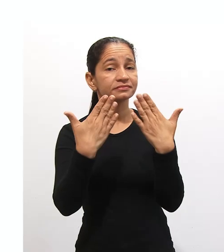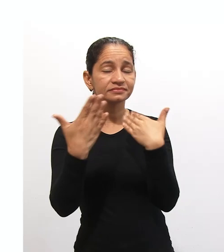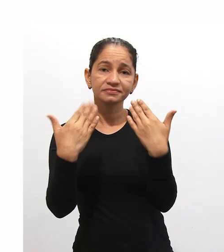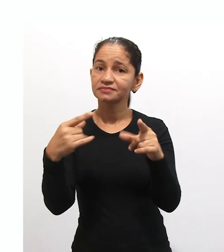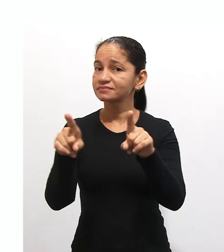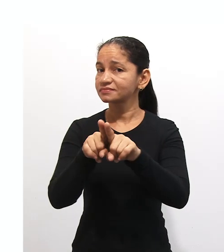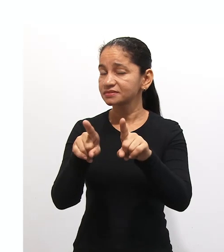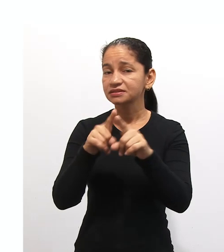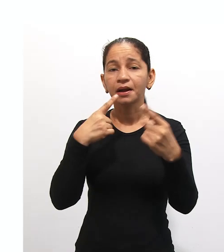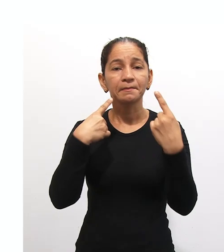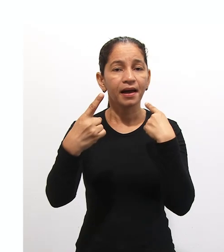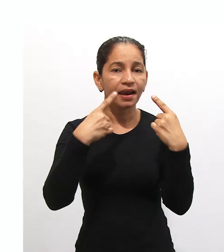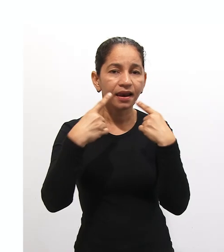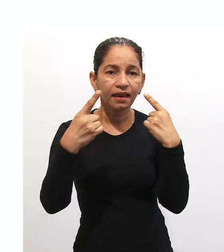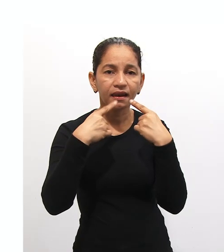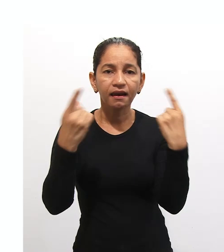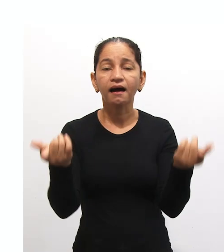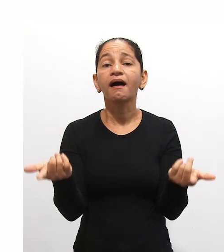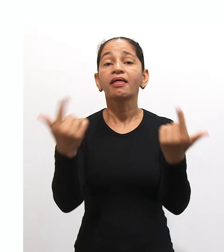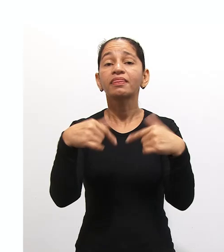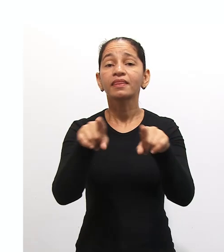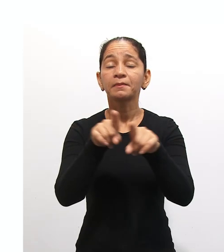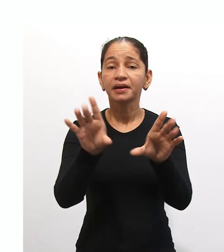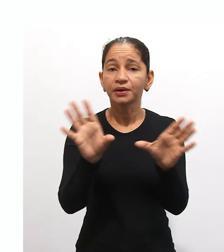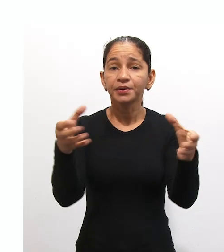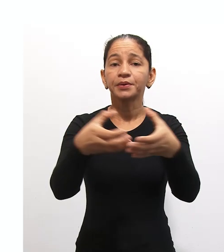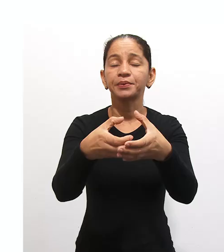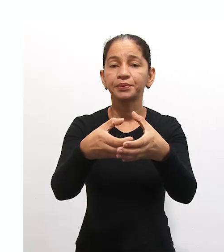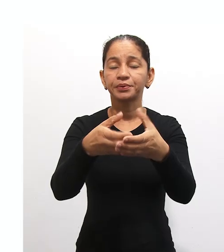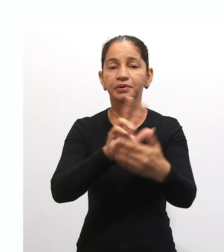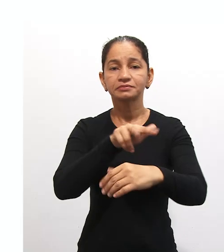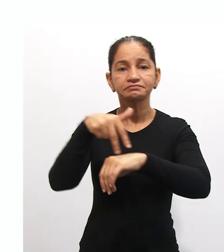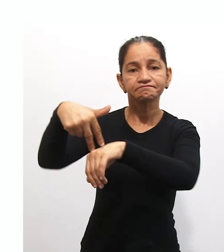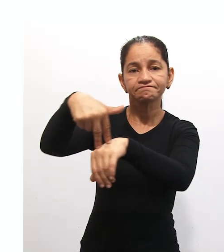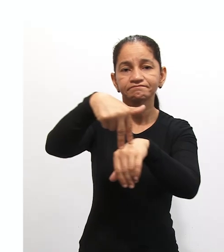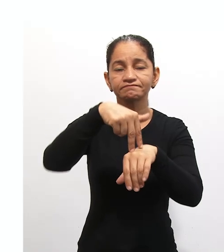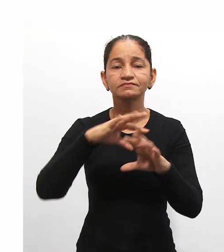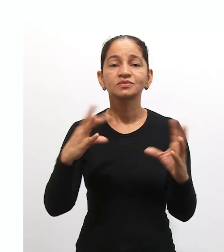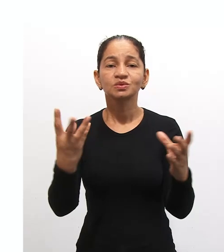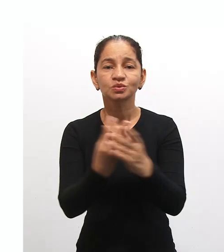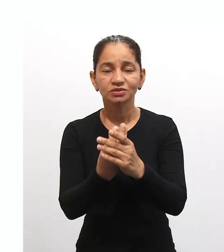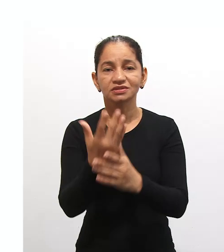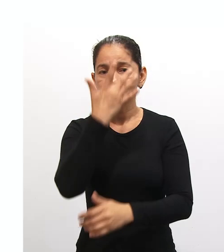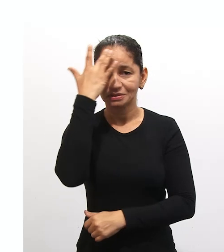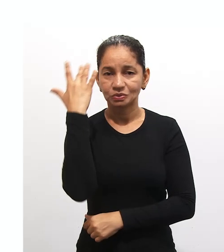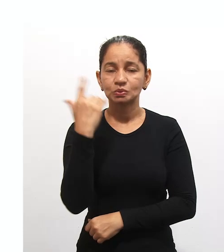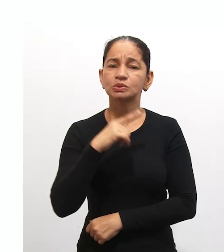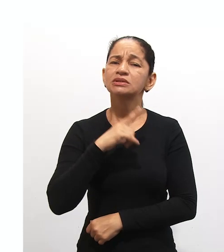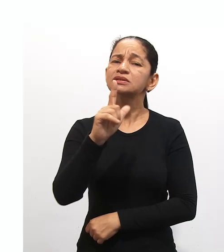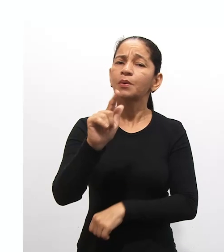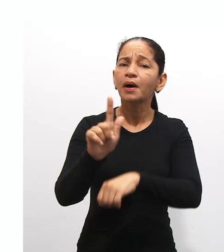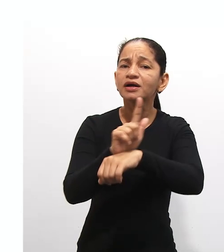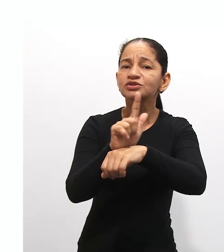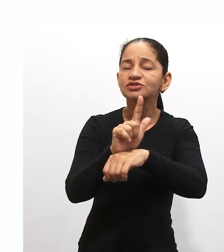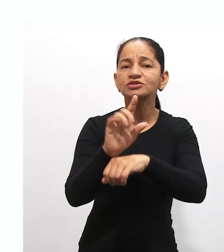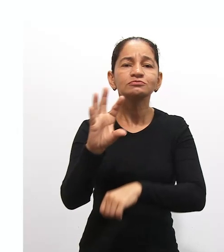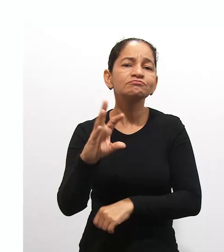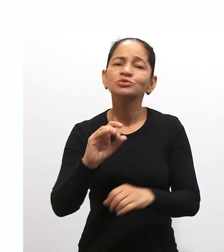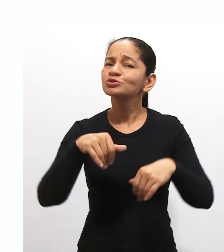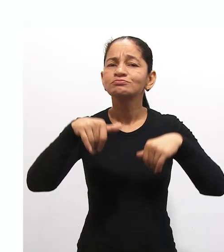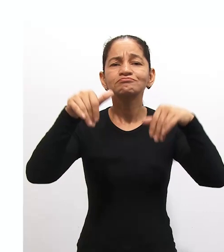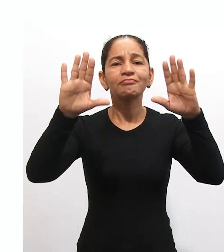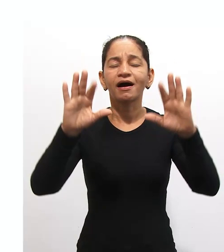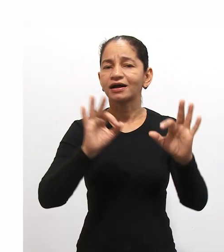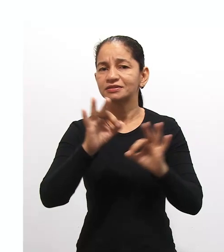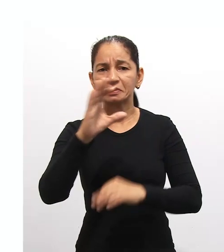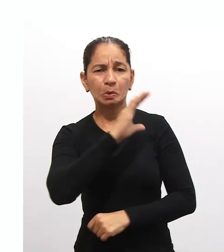e engajamento entre todos os atores da EAD. A gestão da EAD ela vai além dessa